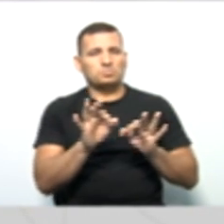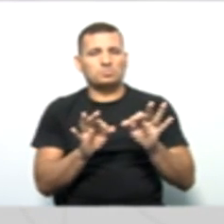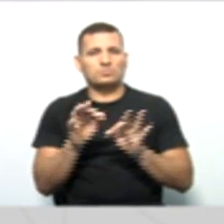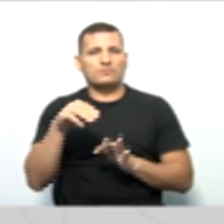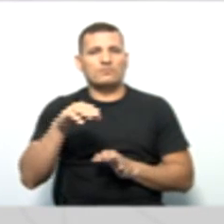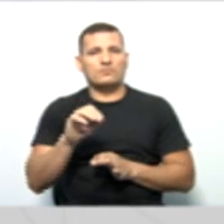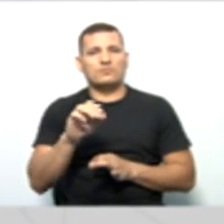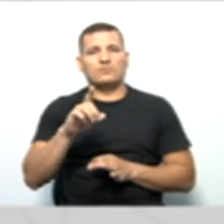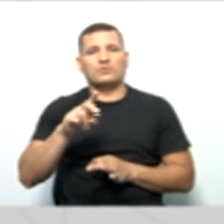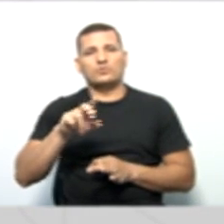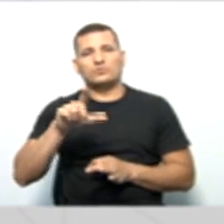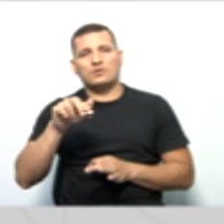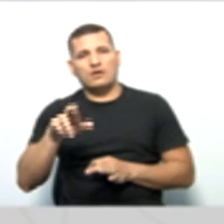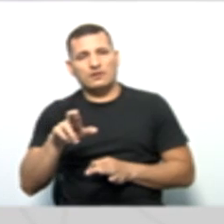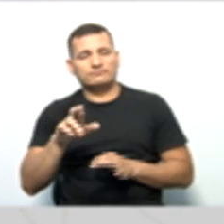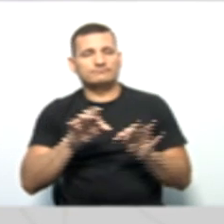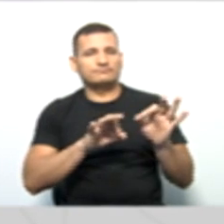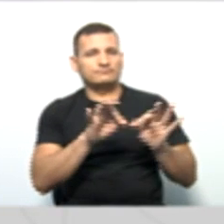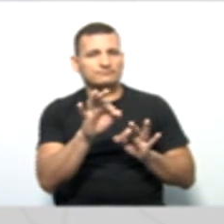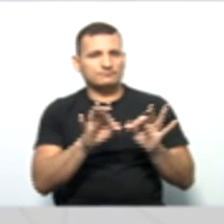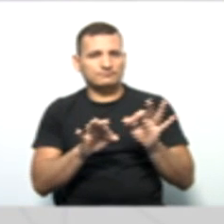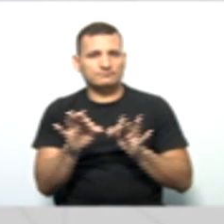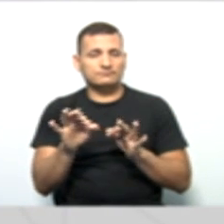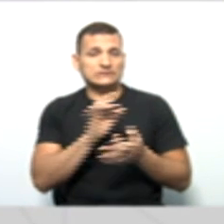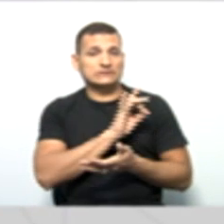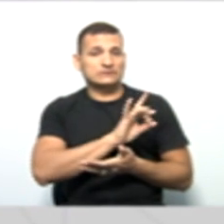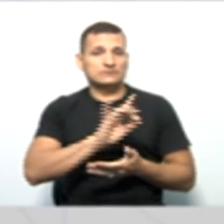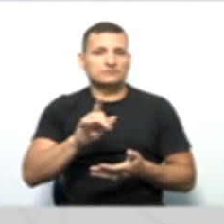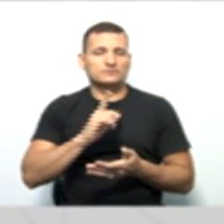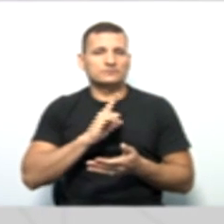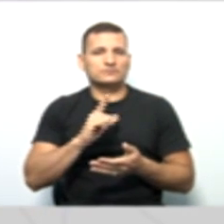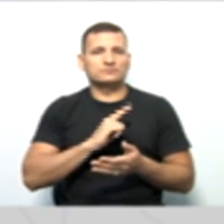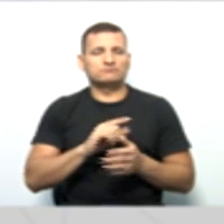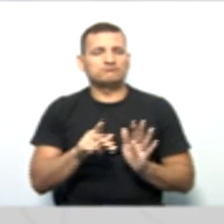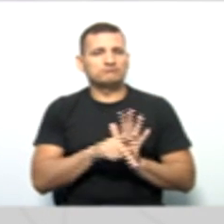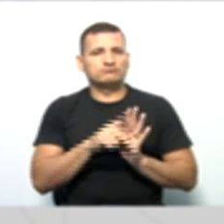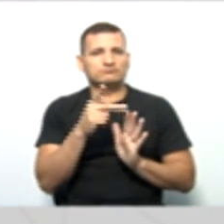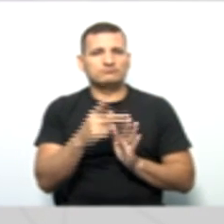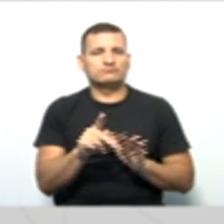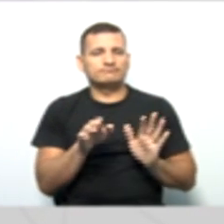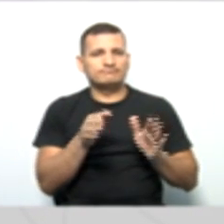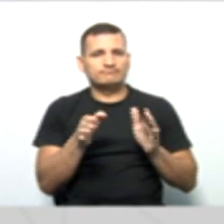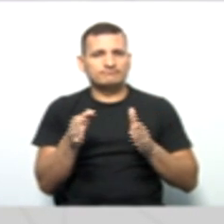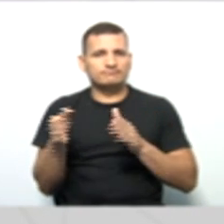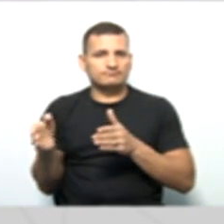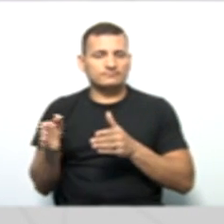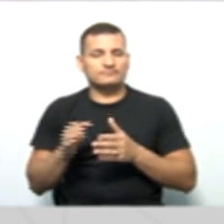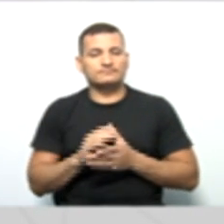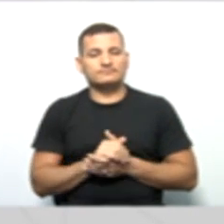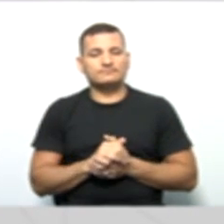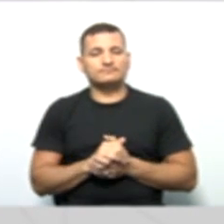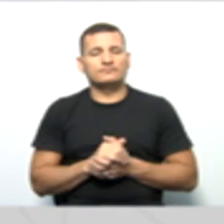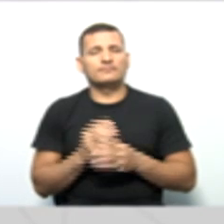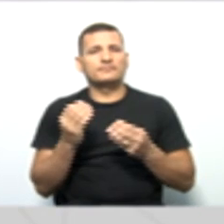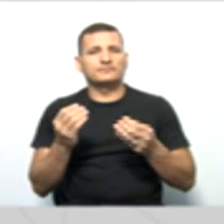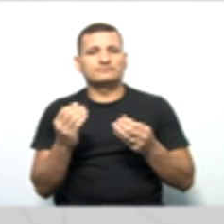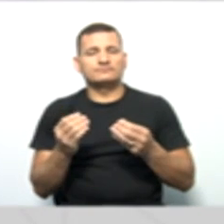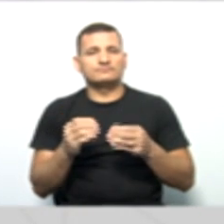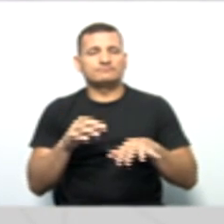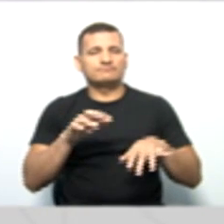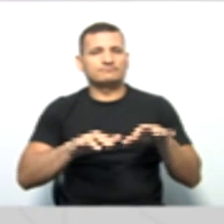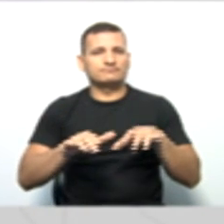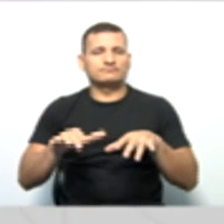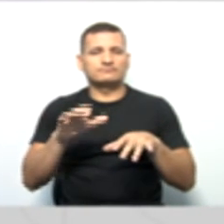sistema, tá? E aí cada modularidade existe componentes específicos para esse software. Tudo para quê, gente? Para a gente